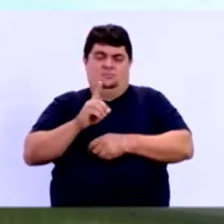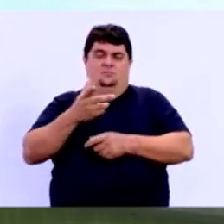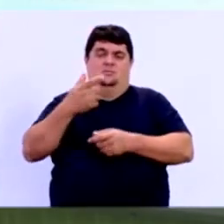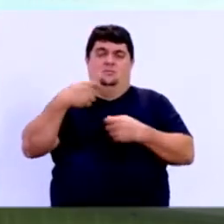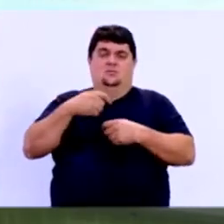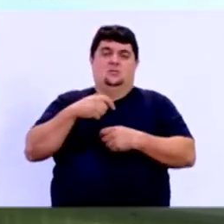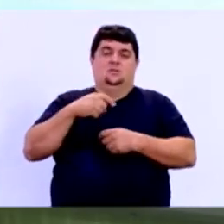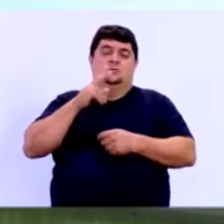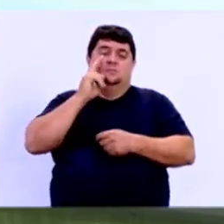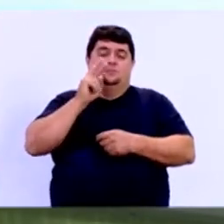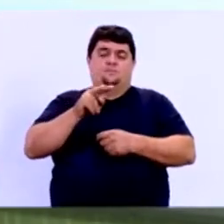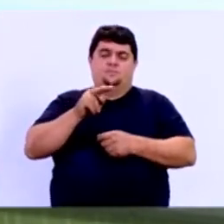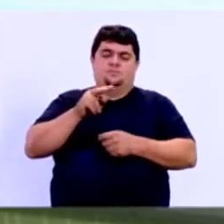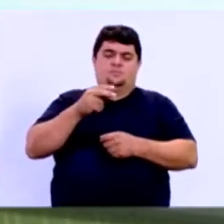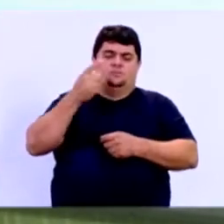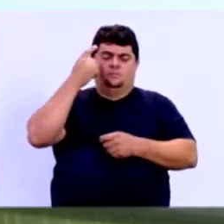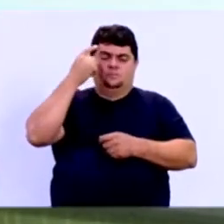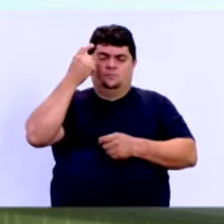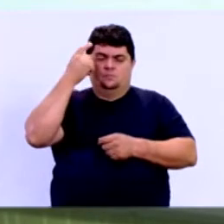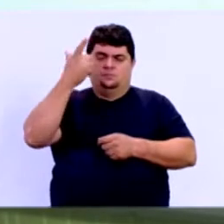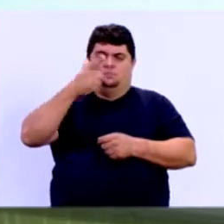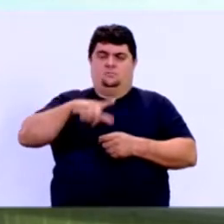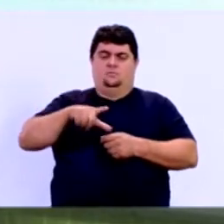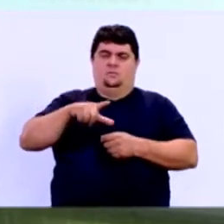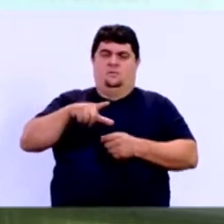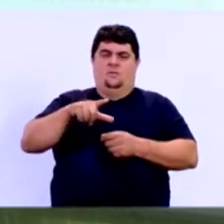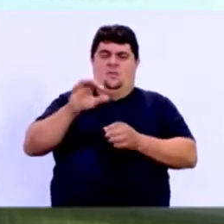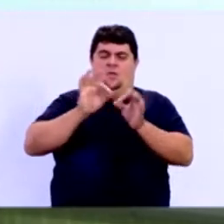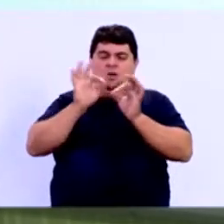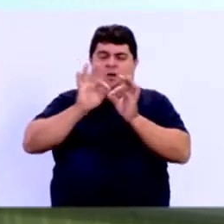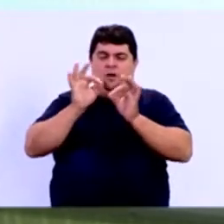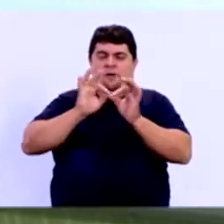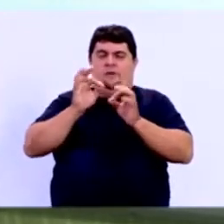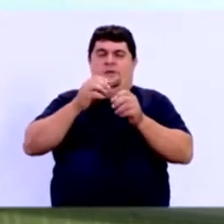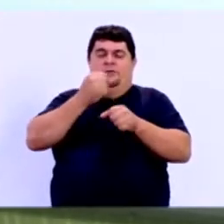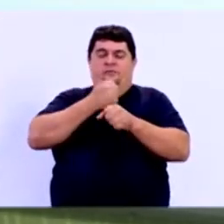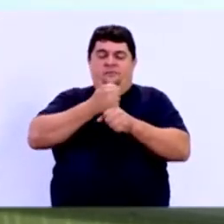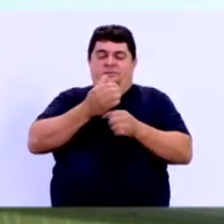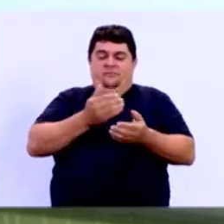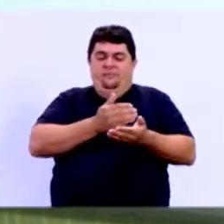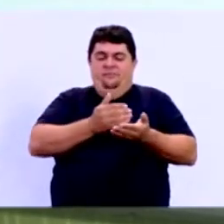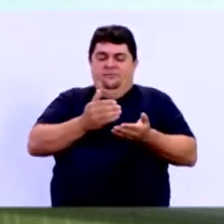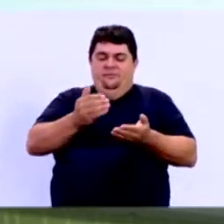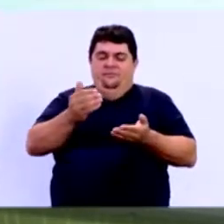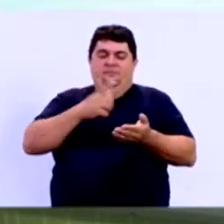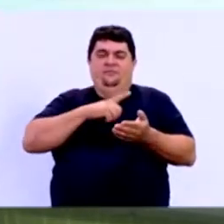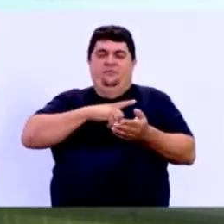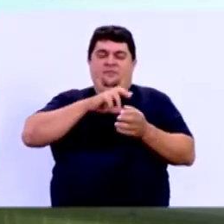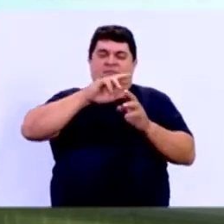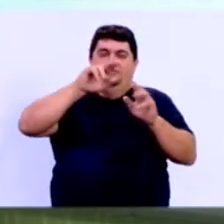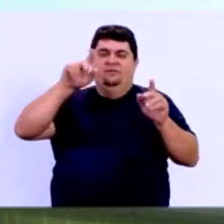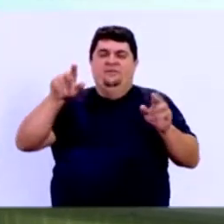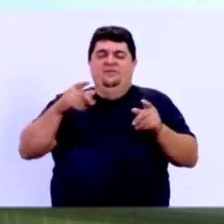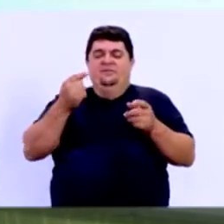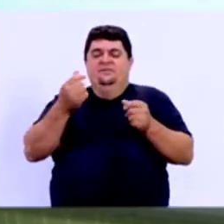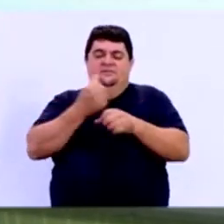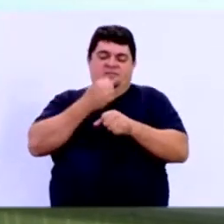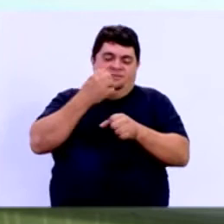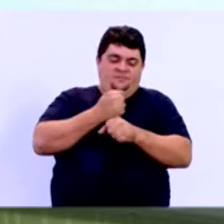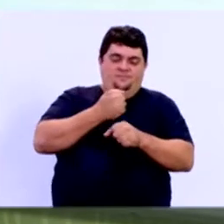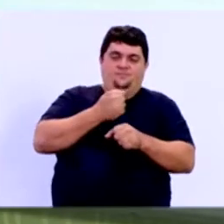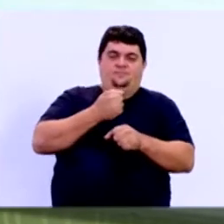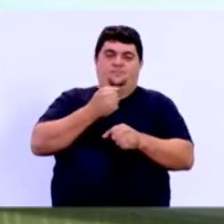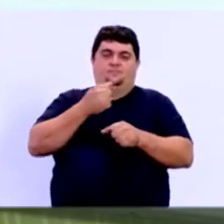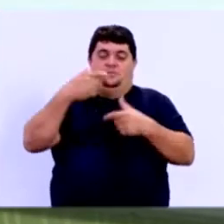precisam ajustar esse planejamento conforme a sua época, conforme o ano, conforme a economia, conforme